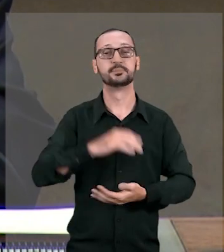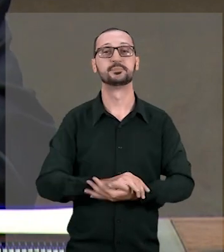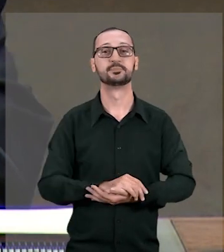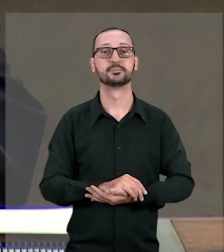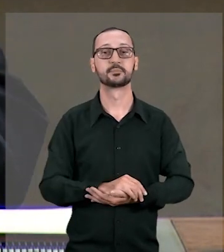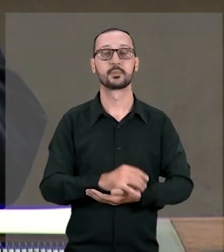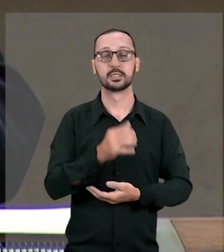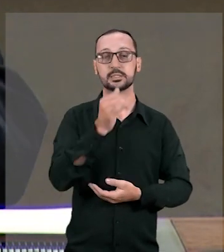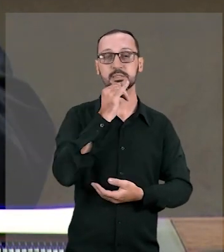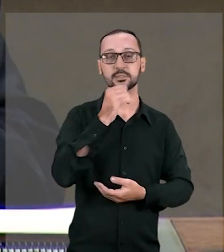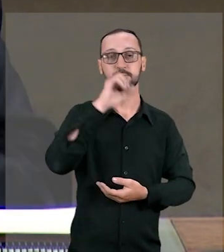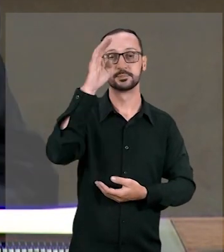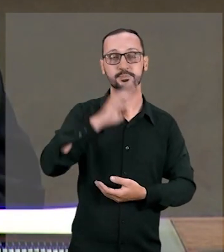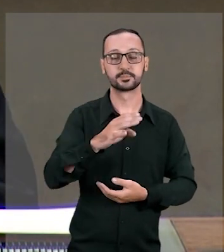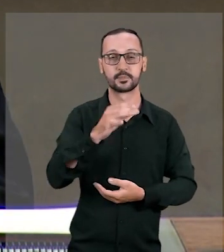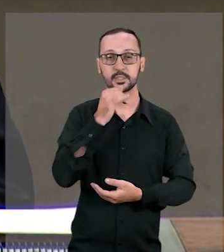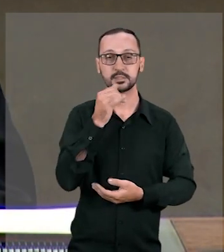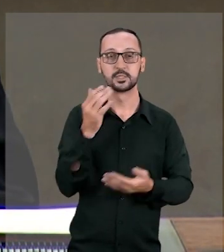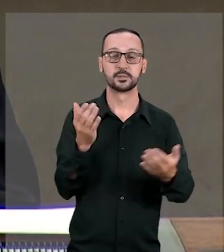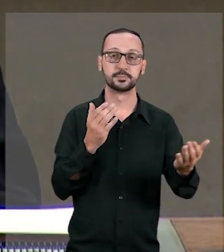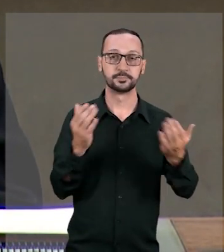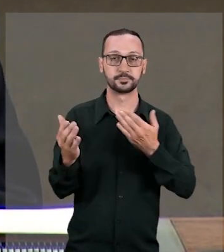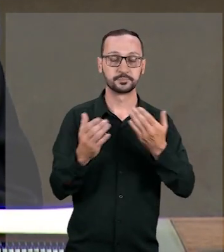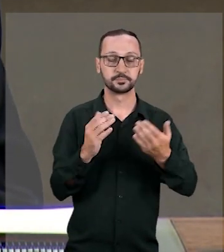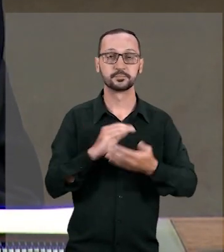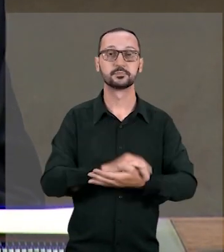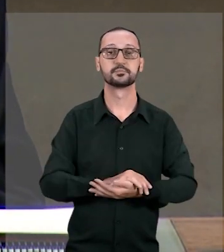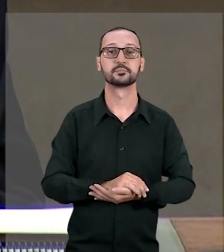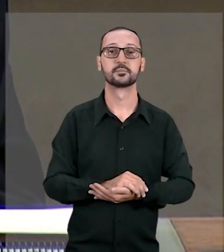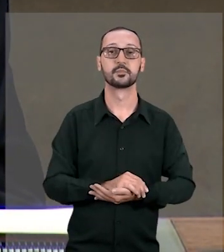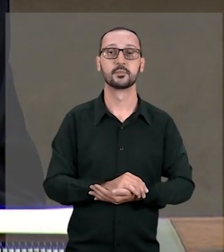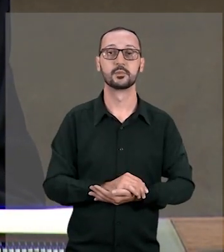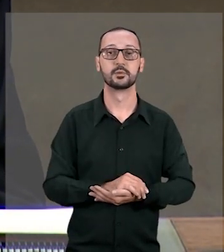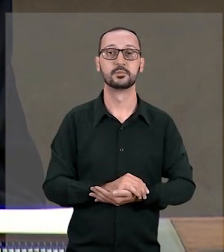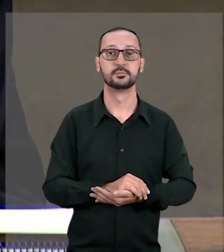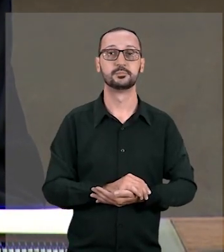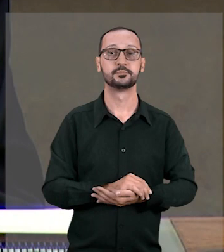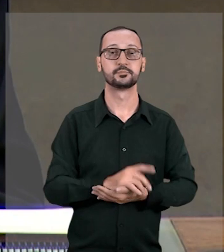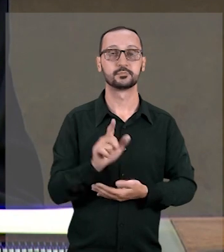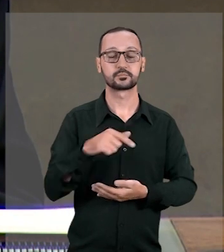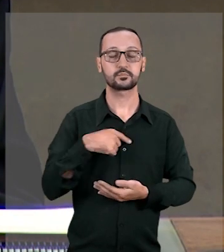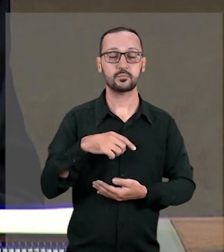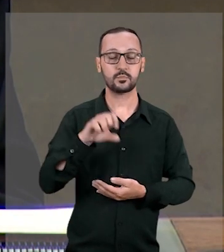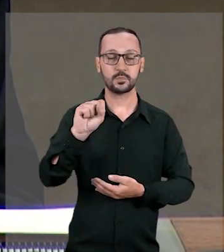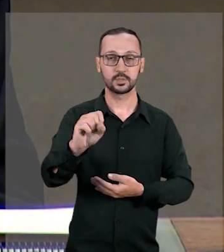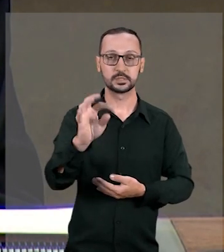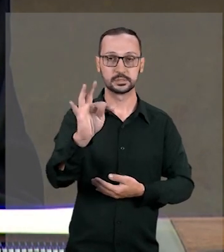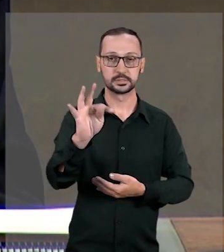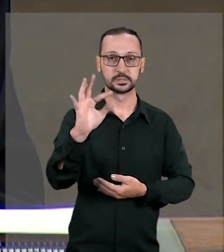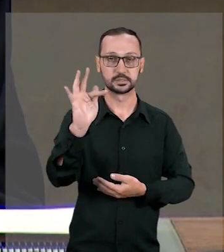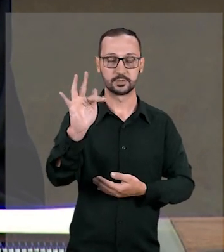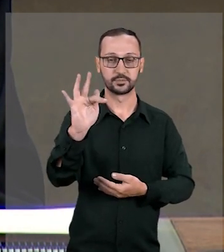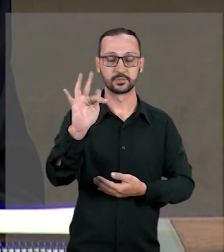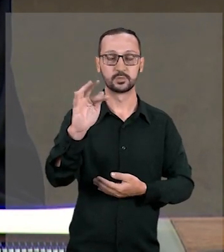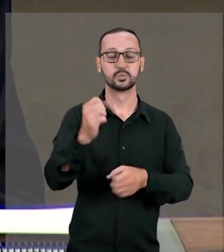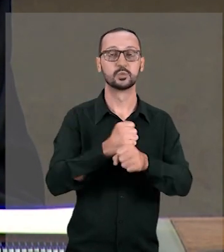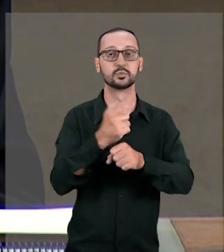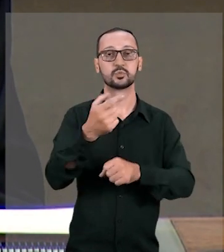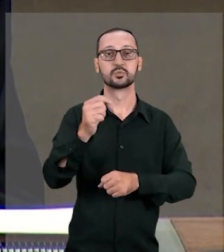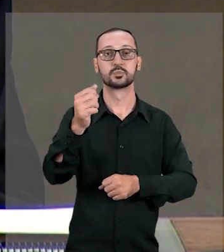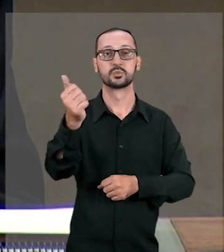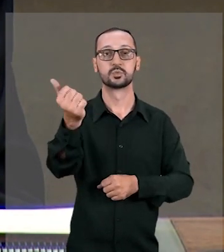No caso brasileiro, respeitando evidentemente as posições contrárias, foi isso que o Supremo fez em 2011 ao